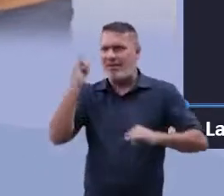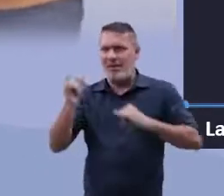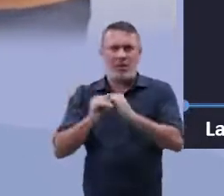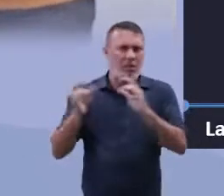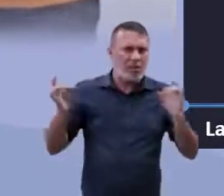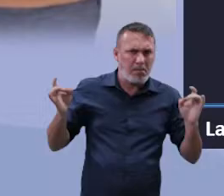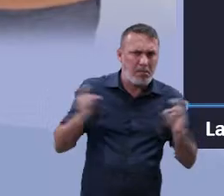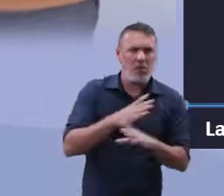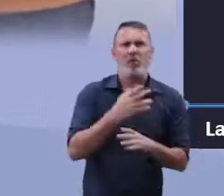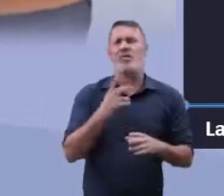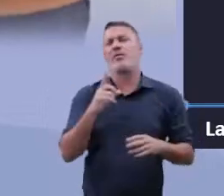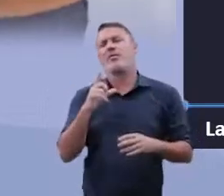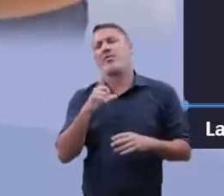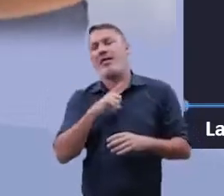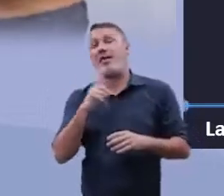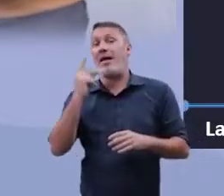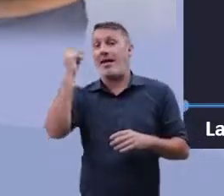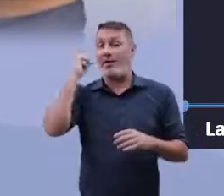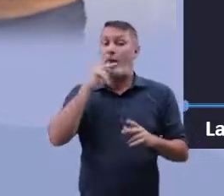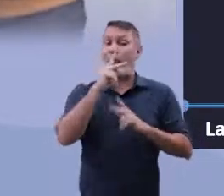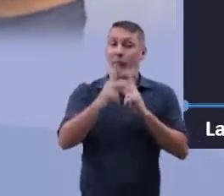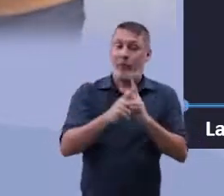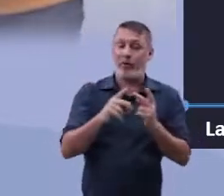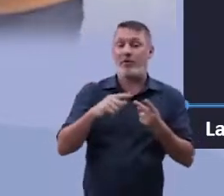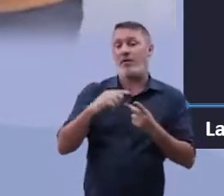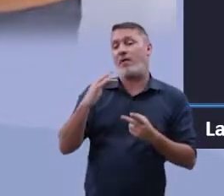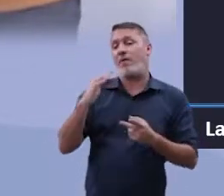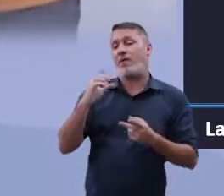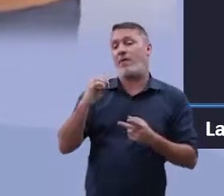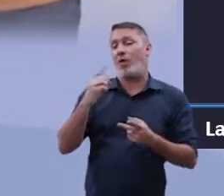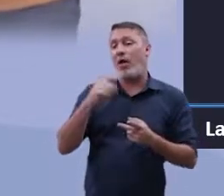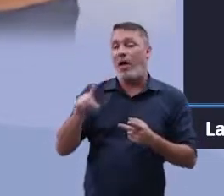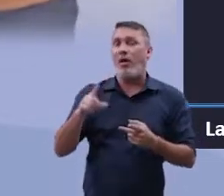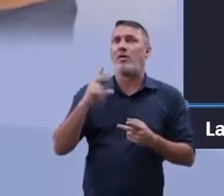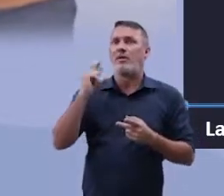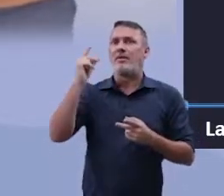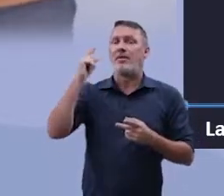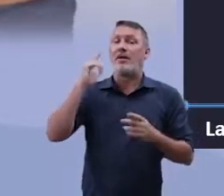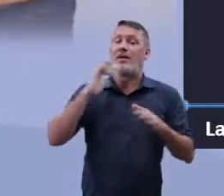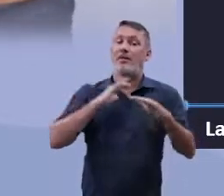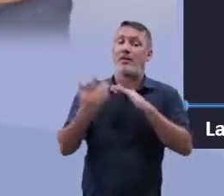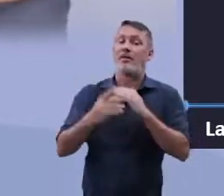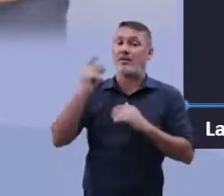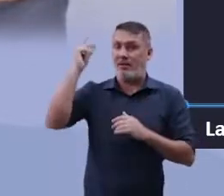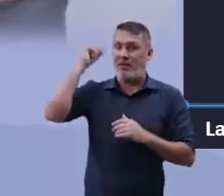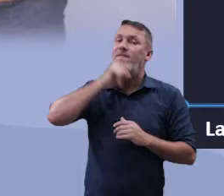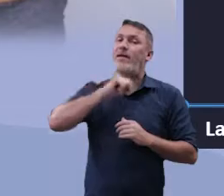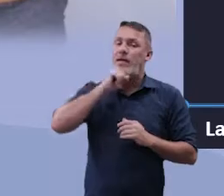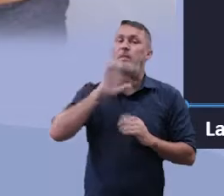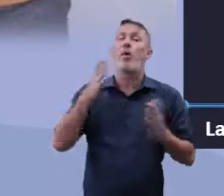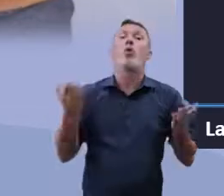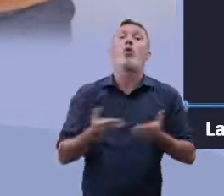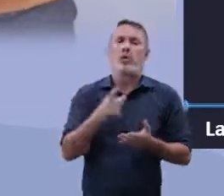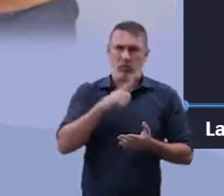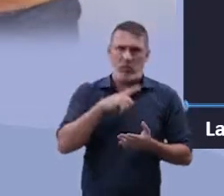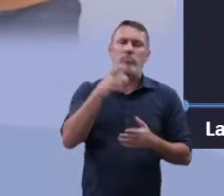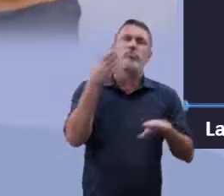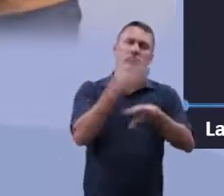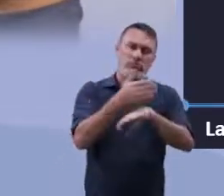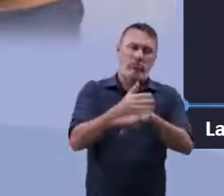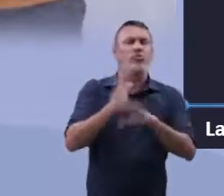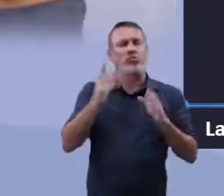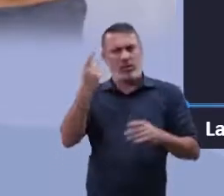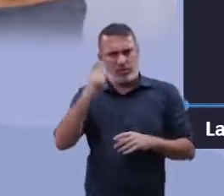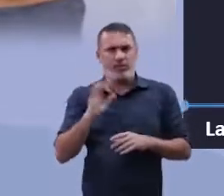que é Vibeflog, tem o Flogão, vocês também não sabem o que é Flogão, né? Tem várias redes do passado, mas